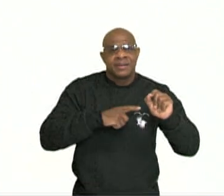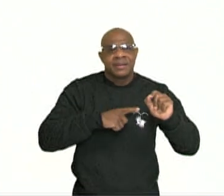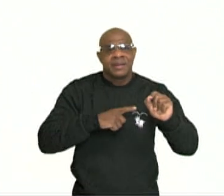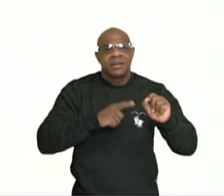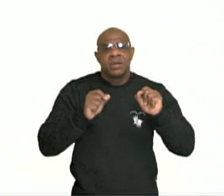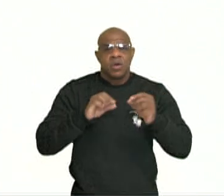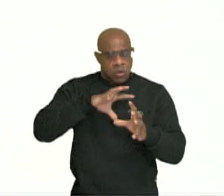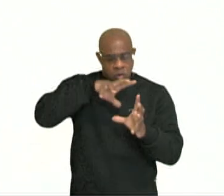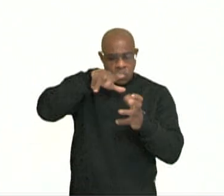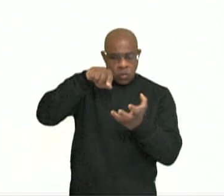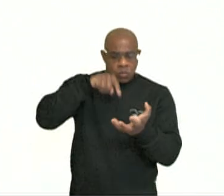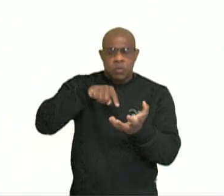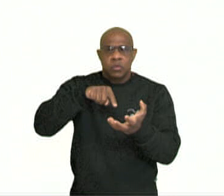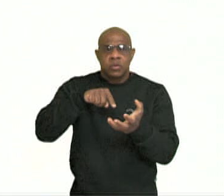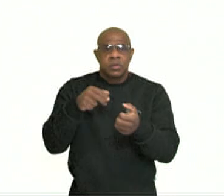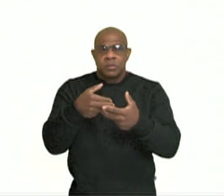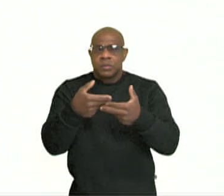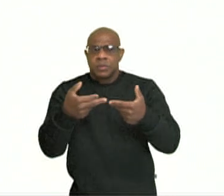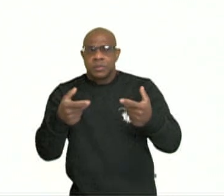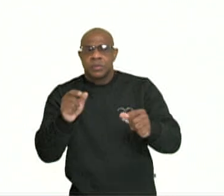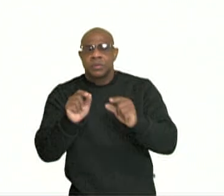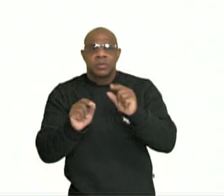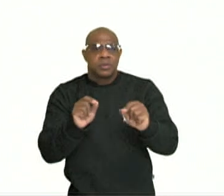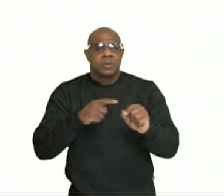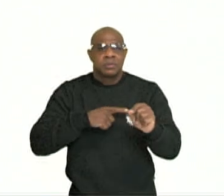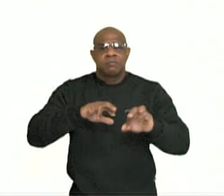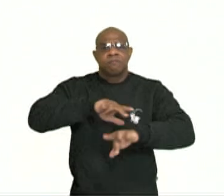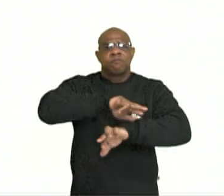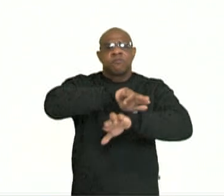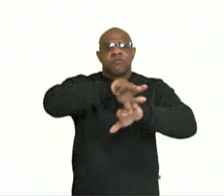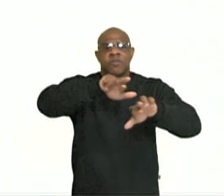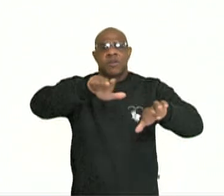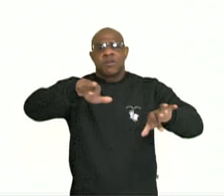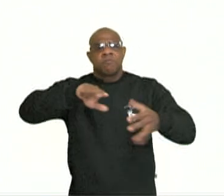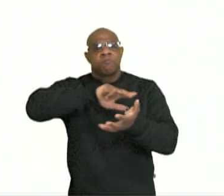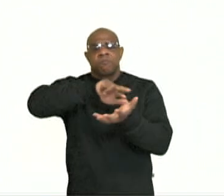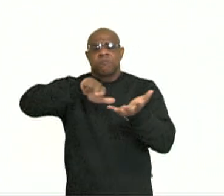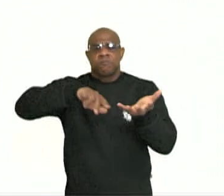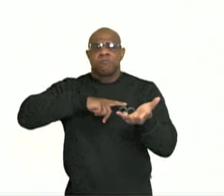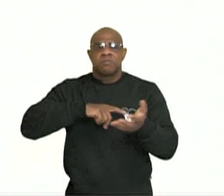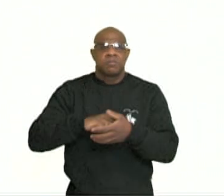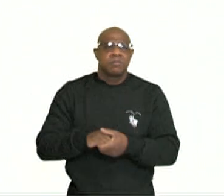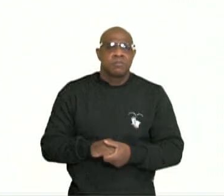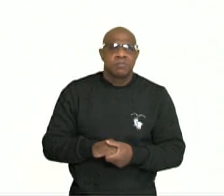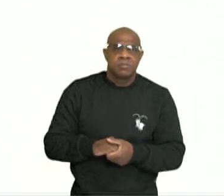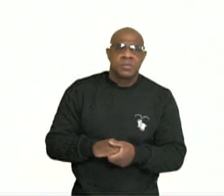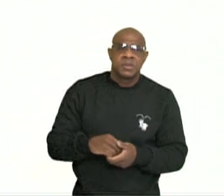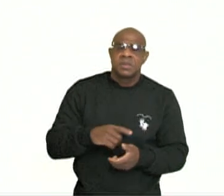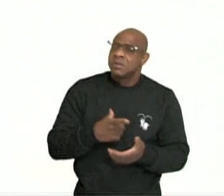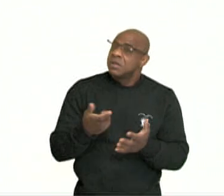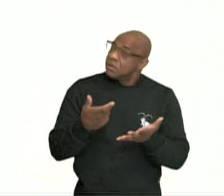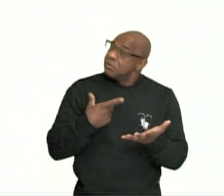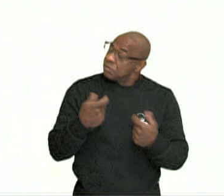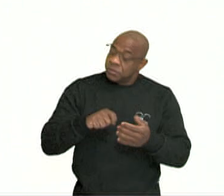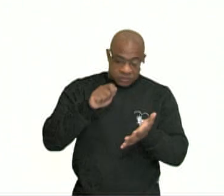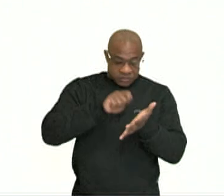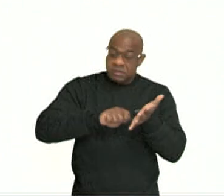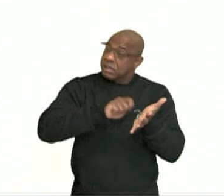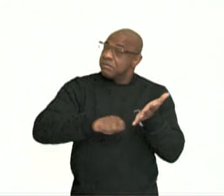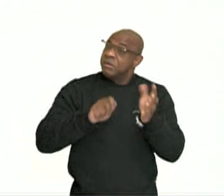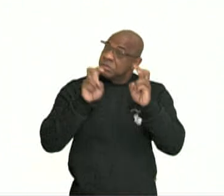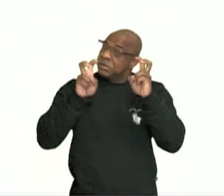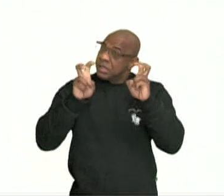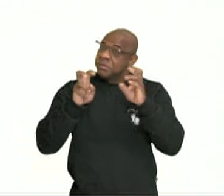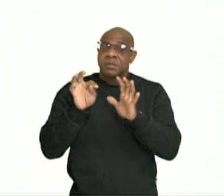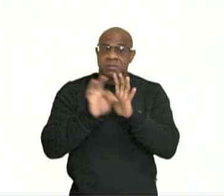o mundo e o que está nas redes, né, as diferenças. E que tal escrever sobre esse tema? Eu te convido